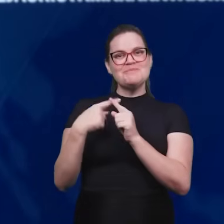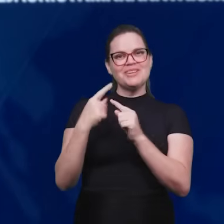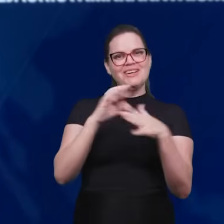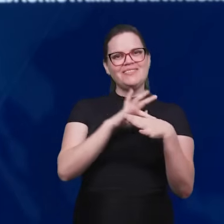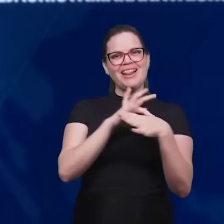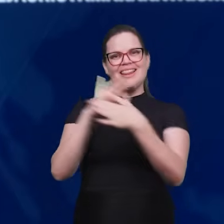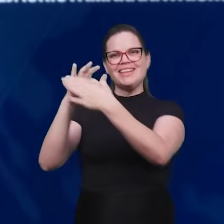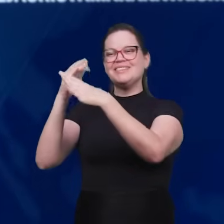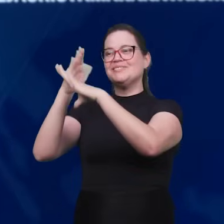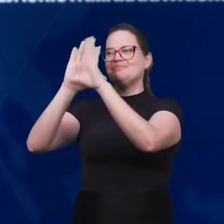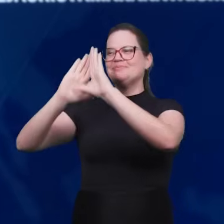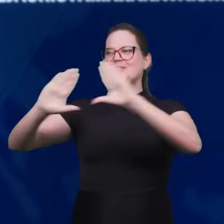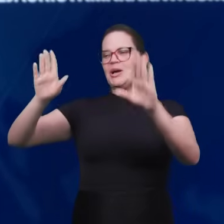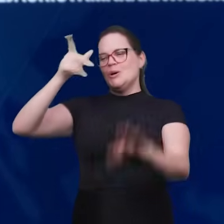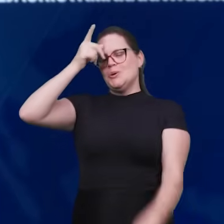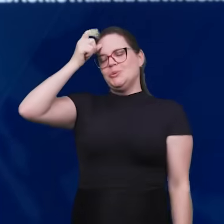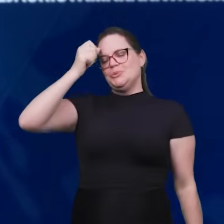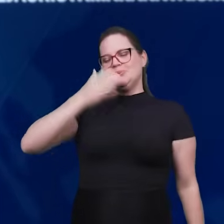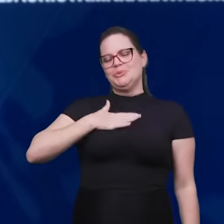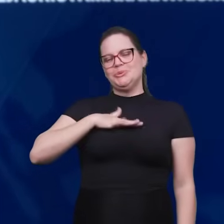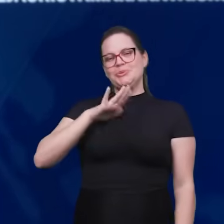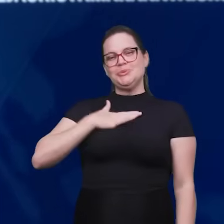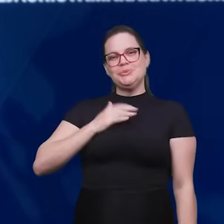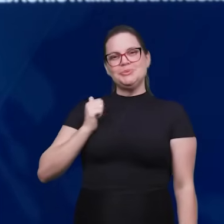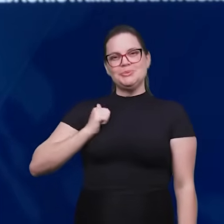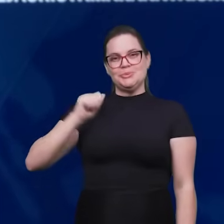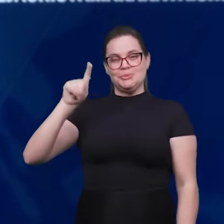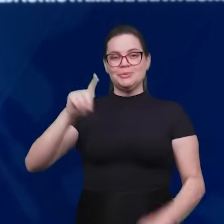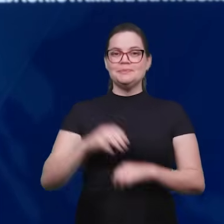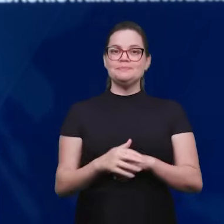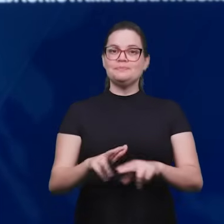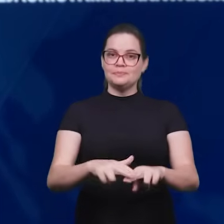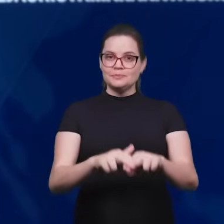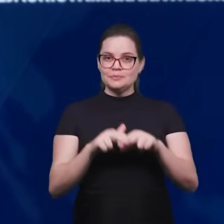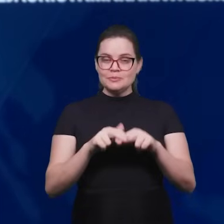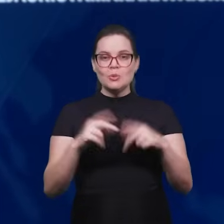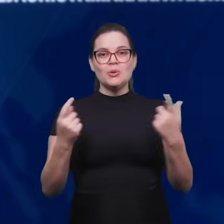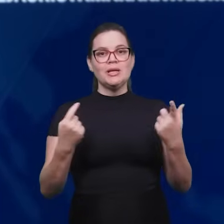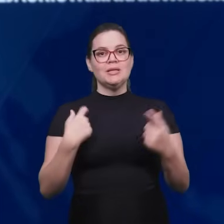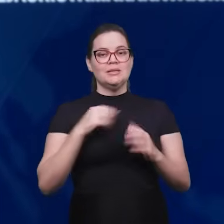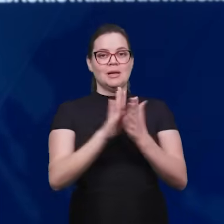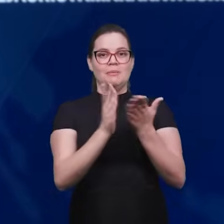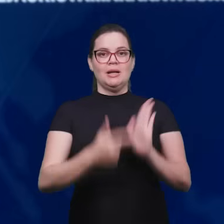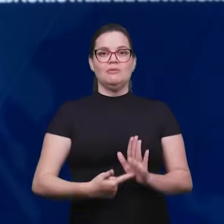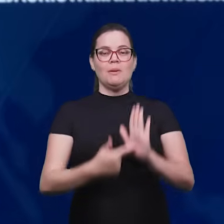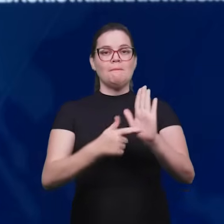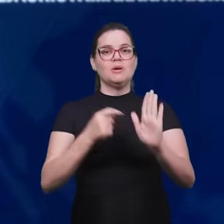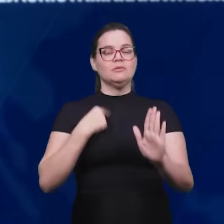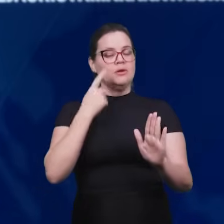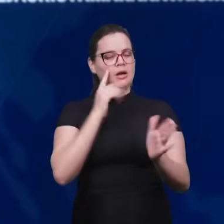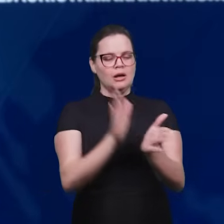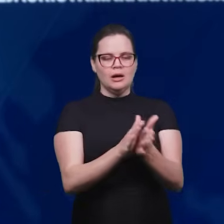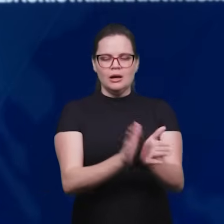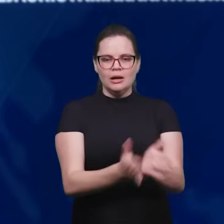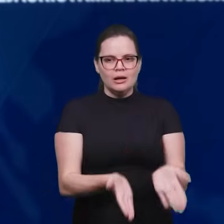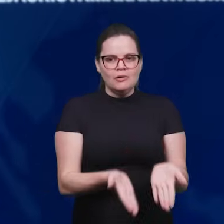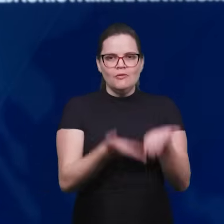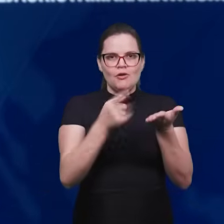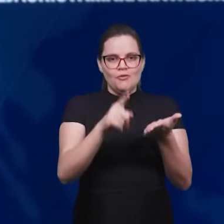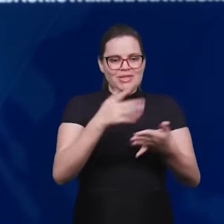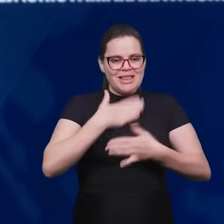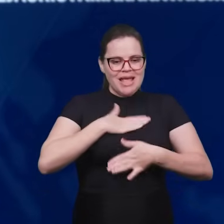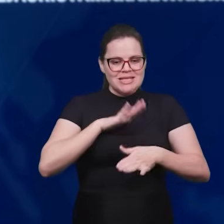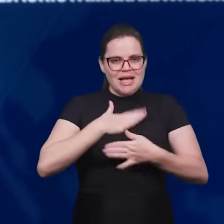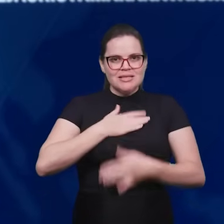de repouso. Por isso a palavra fala: levantai-vos, porque não será aqui o vosso descanso.